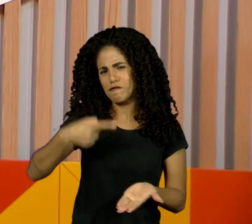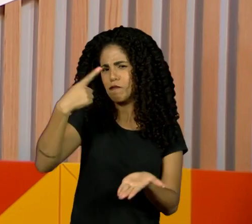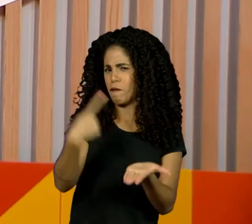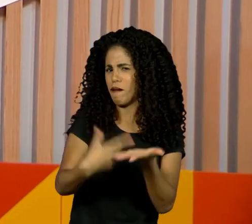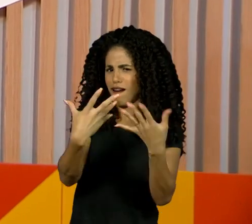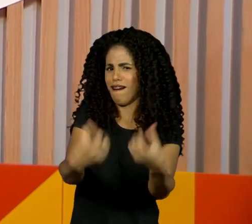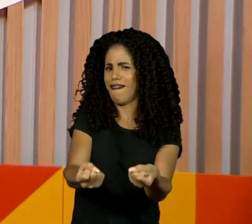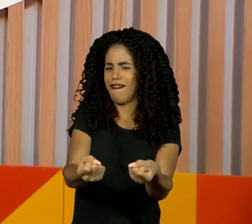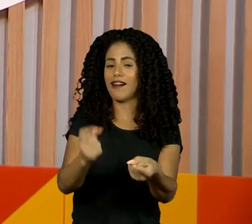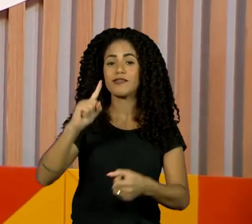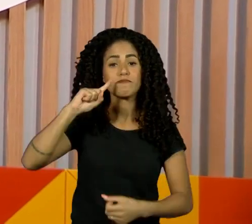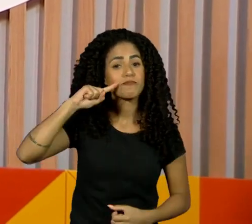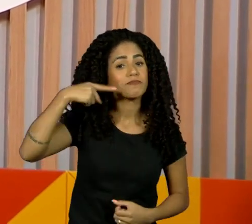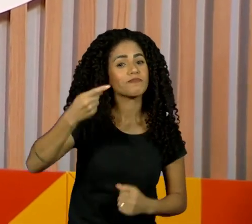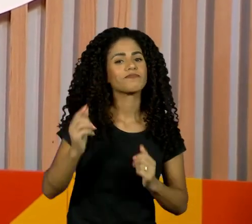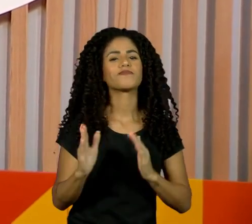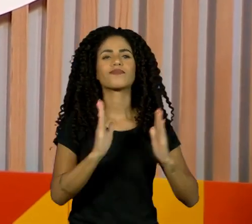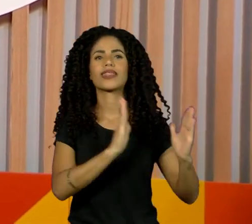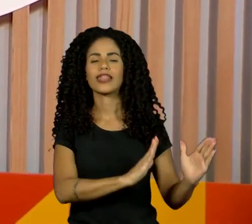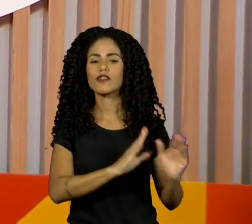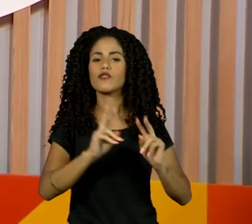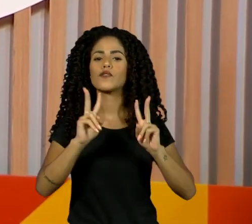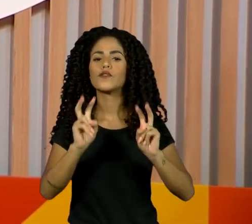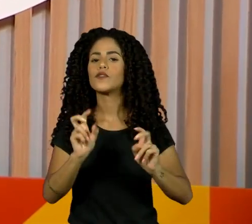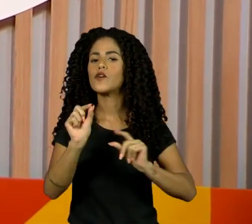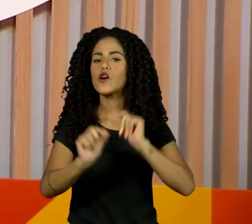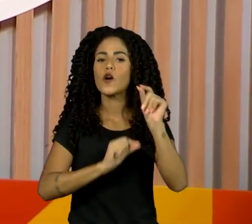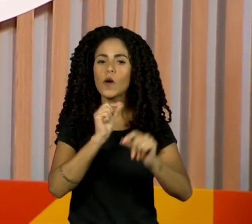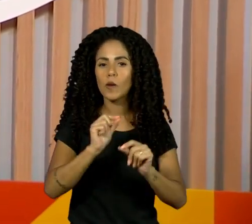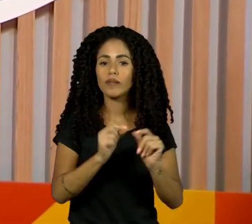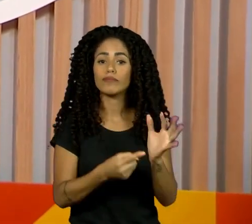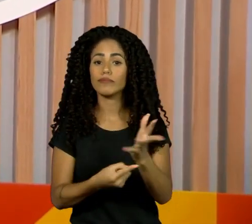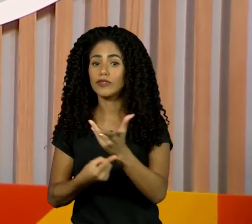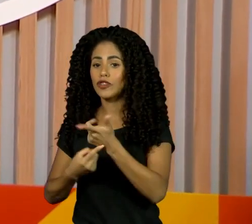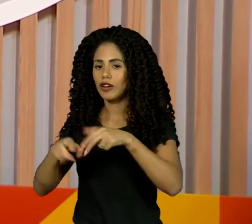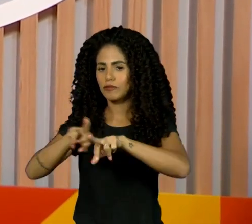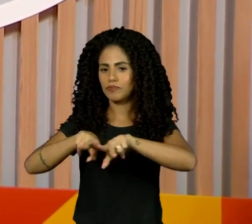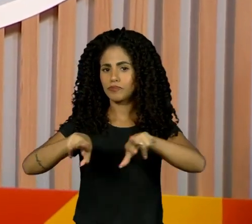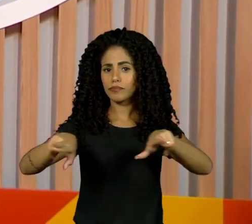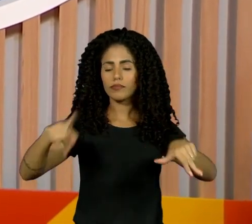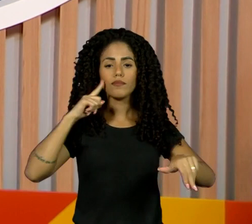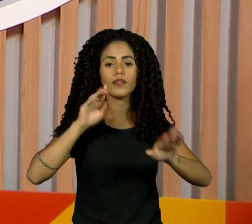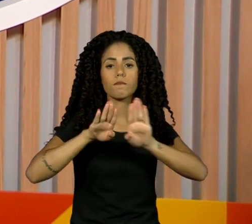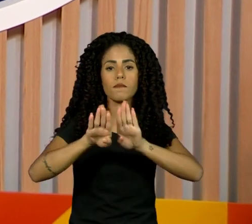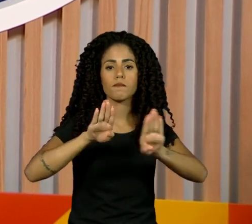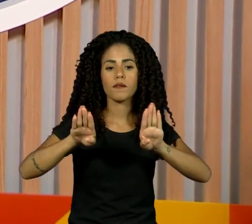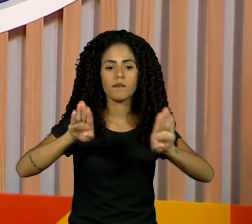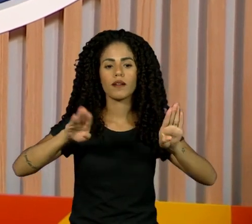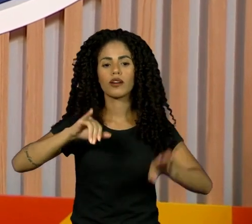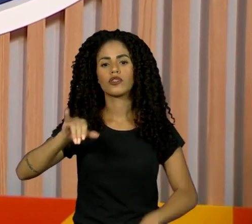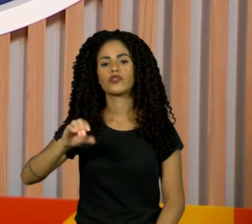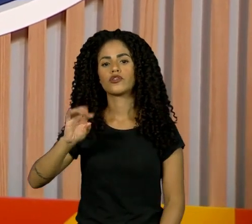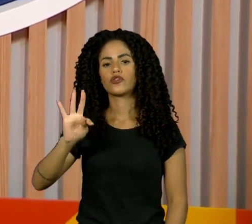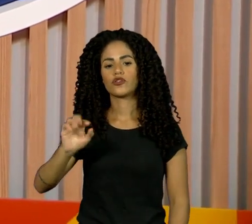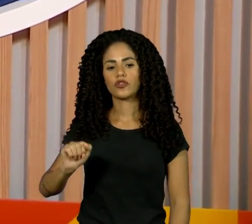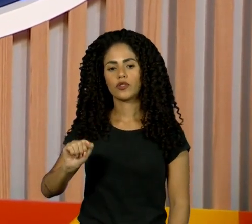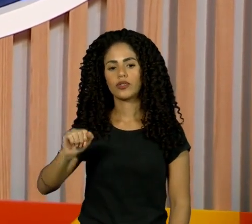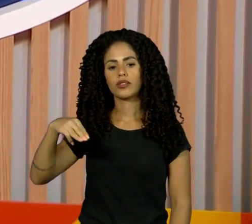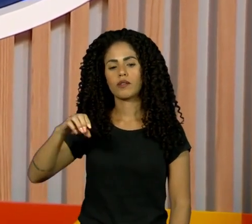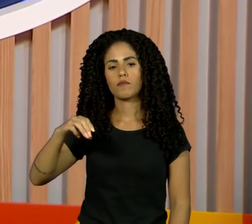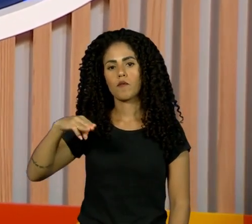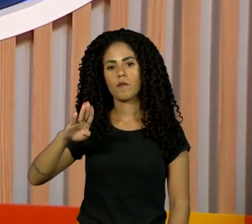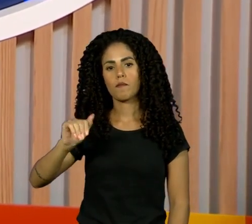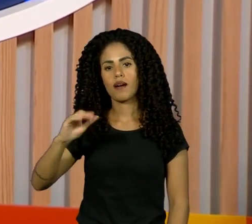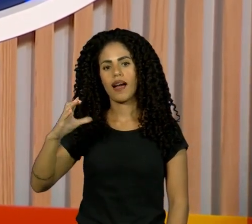Combinado. E no próximo bloco, gente, vou falar de quê? Artes plásticas. É a exposição da J. Mombassa, que está em cartaz aqui em São